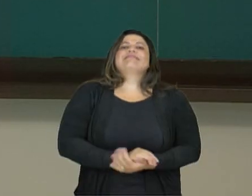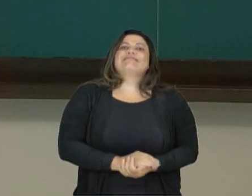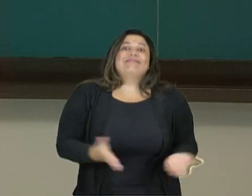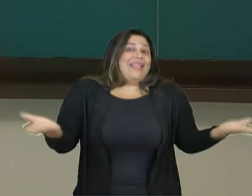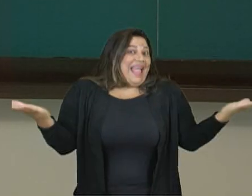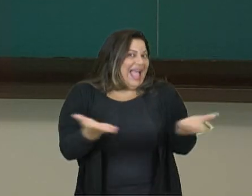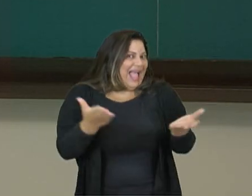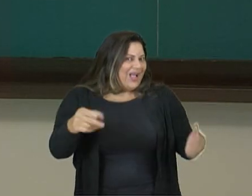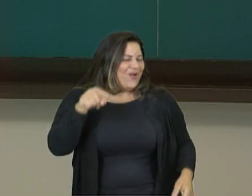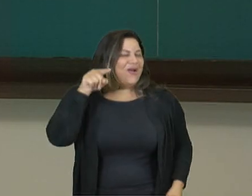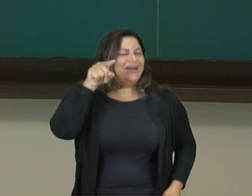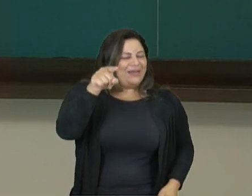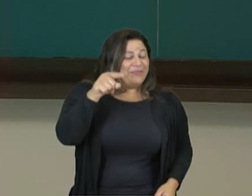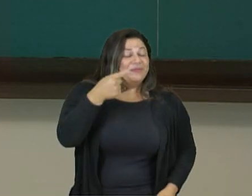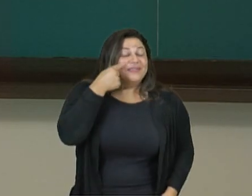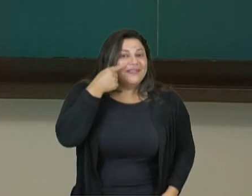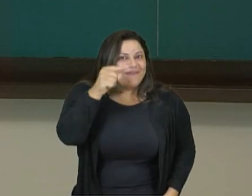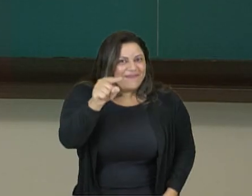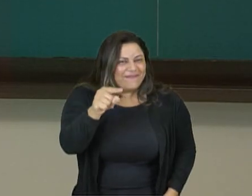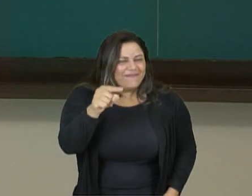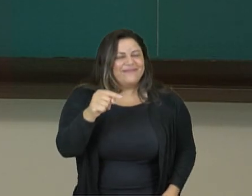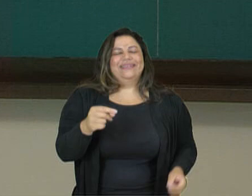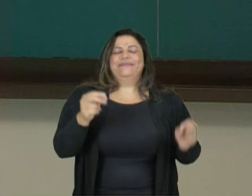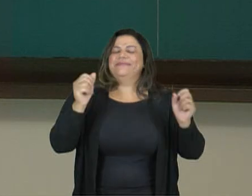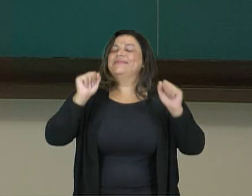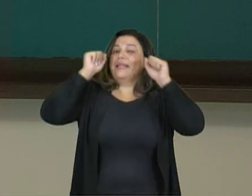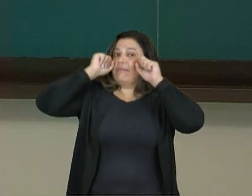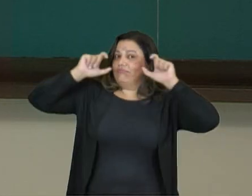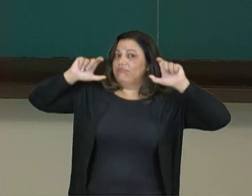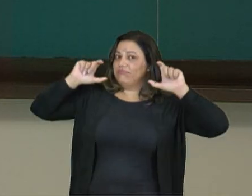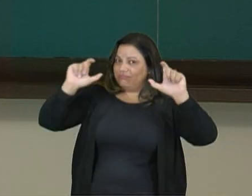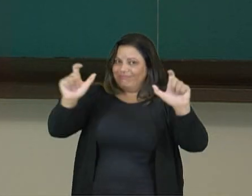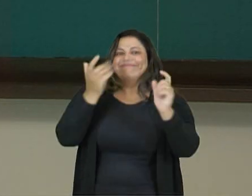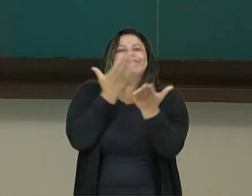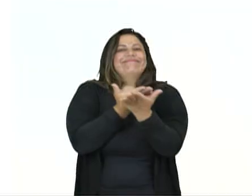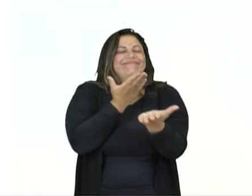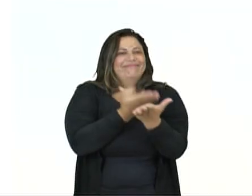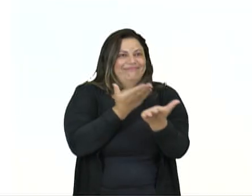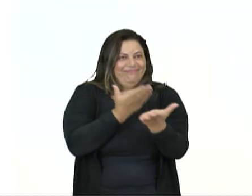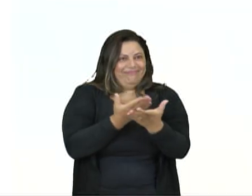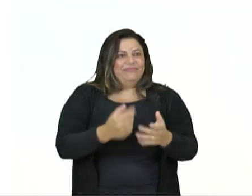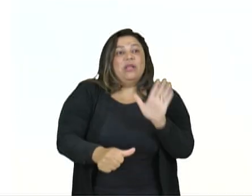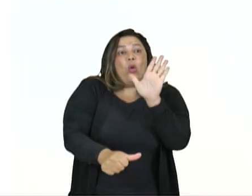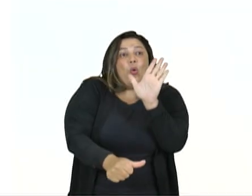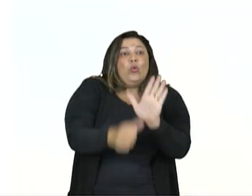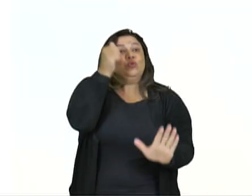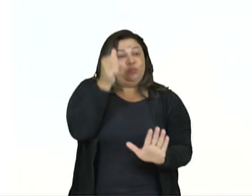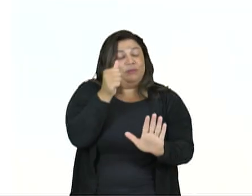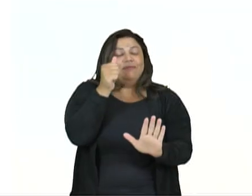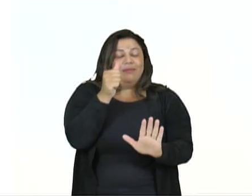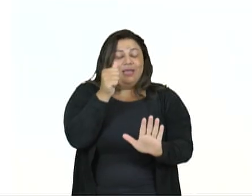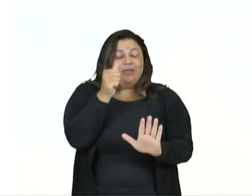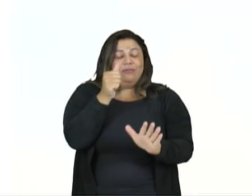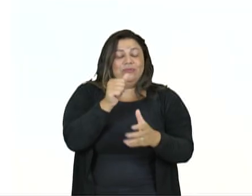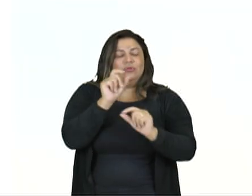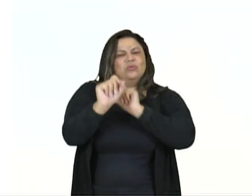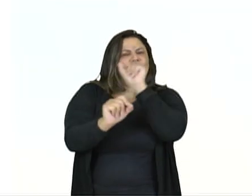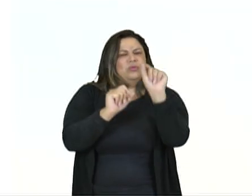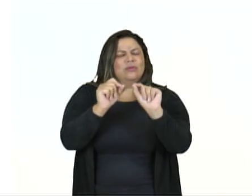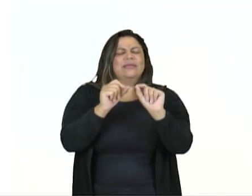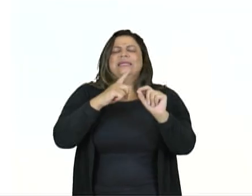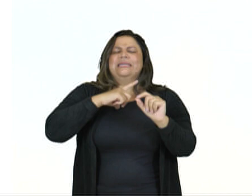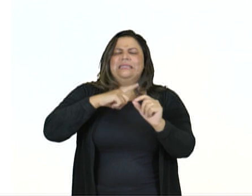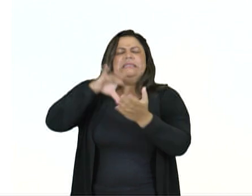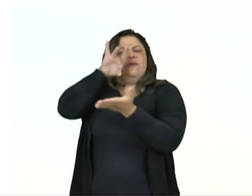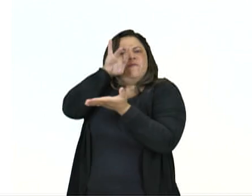Agora aqui para vocês, vamos ver se vocês estão ligados na aula. Os primeiros registros de danças são